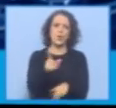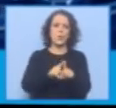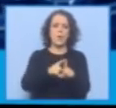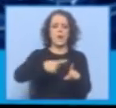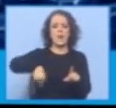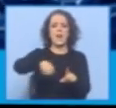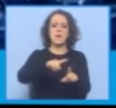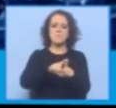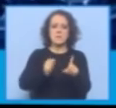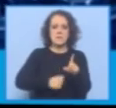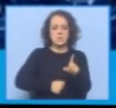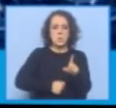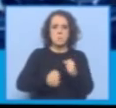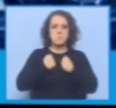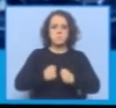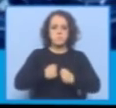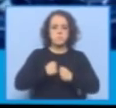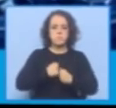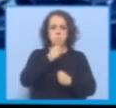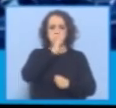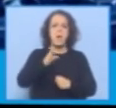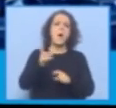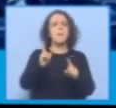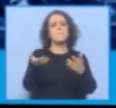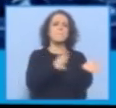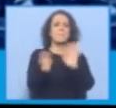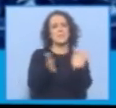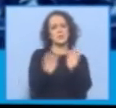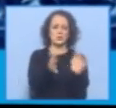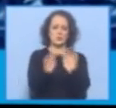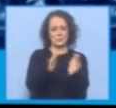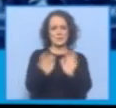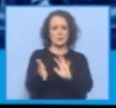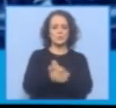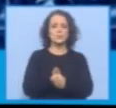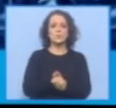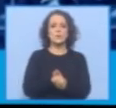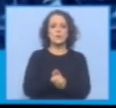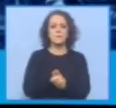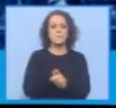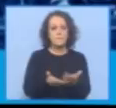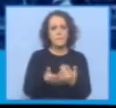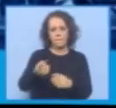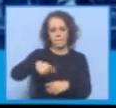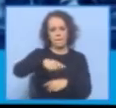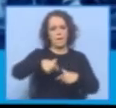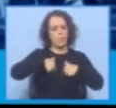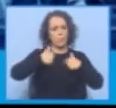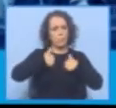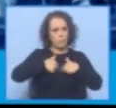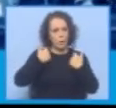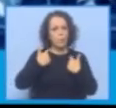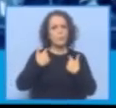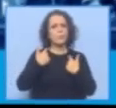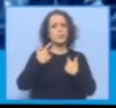católicos praticantes assim, não? Sino um bocadinho mais leve um negócio. Então, eles próprios têm posto um